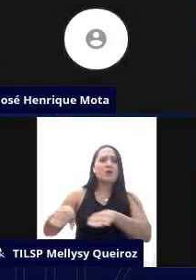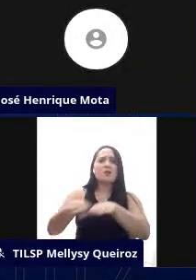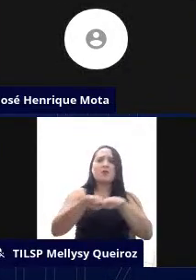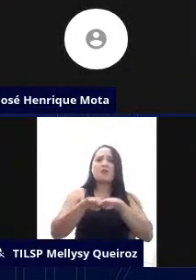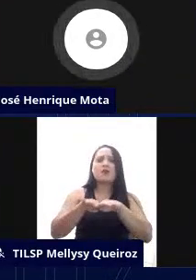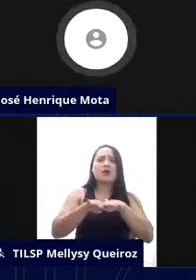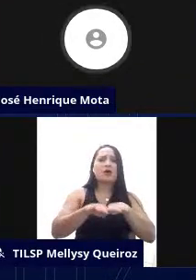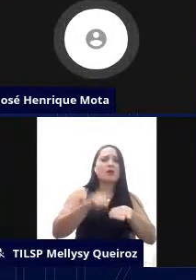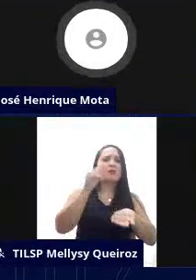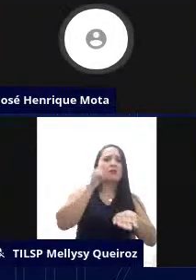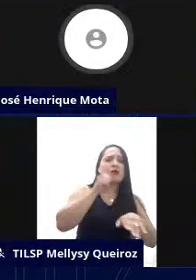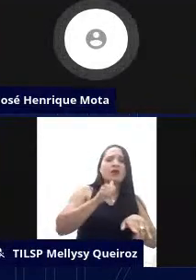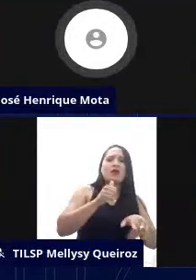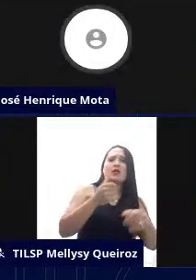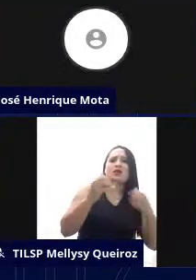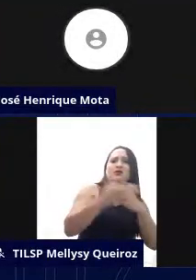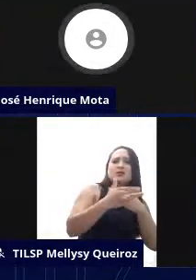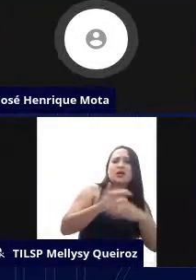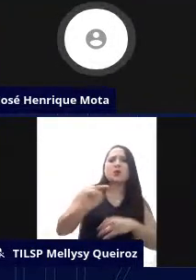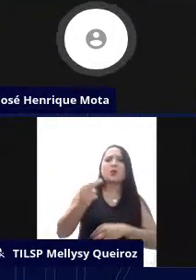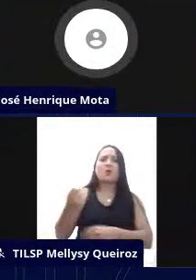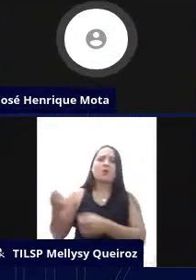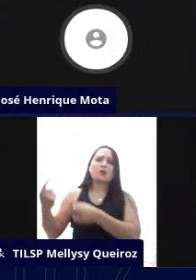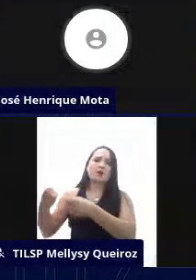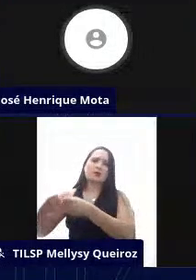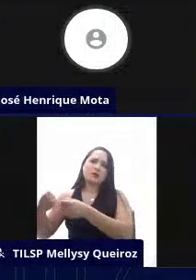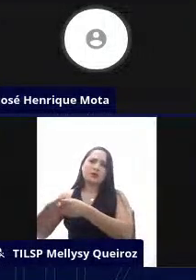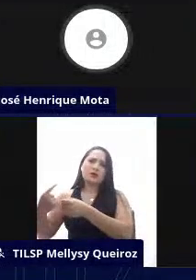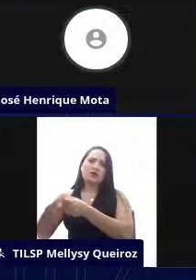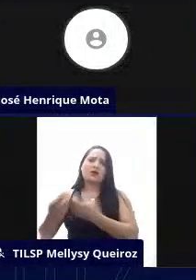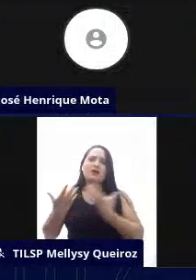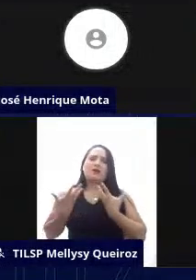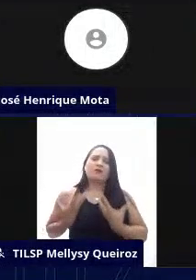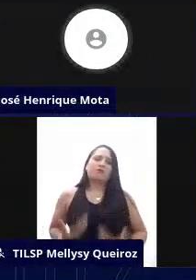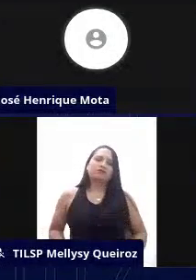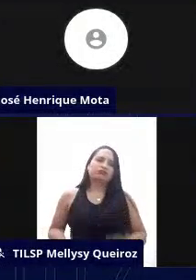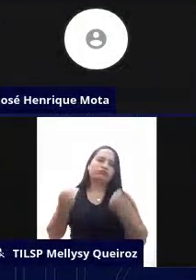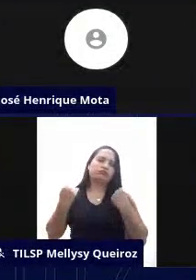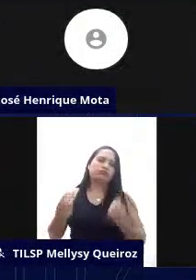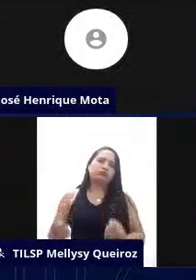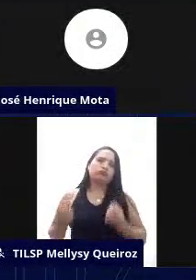interior. Cansativa e sobrecarregada.